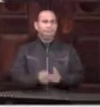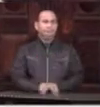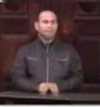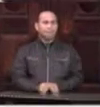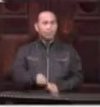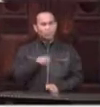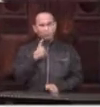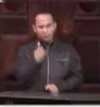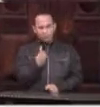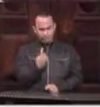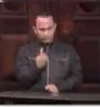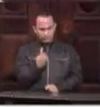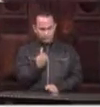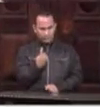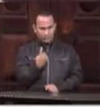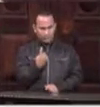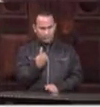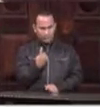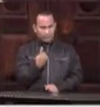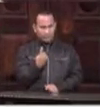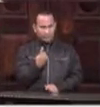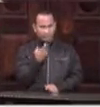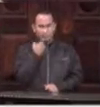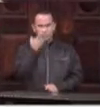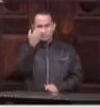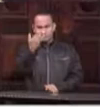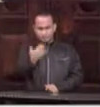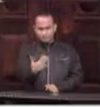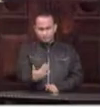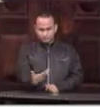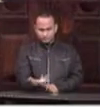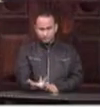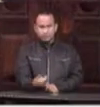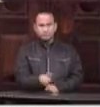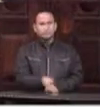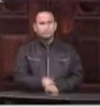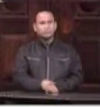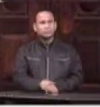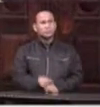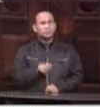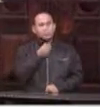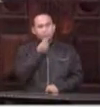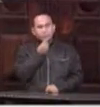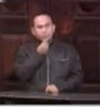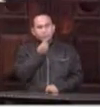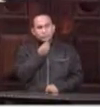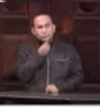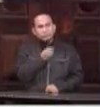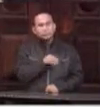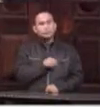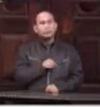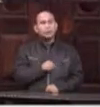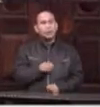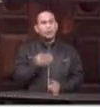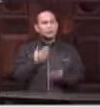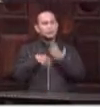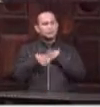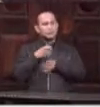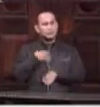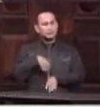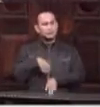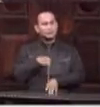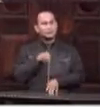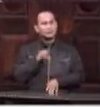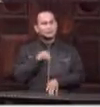Uma delas, né, ele descreve a situação dos meninos de Salvador, dos meninos de